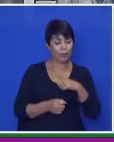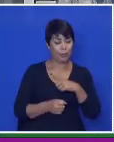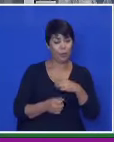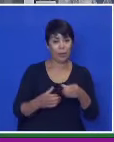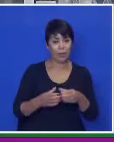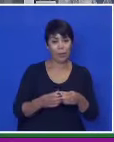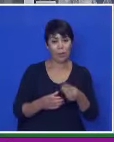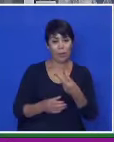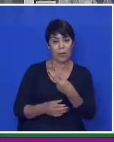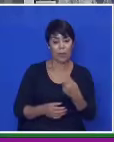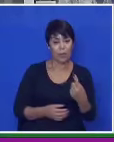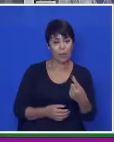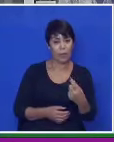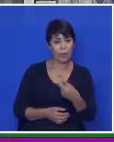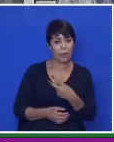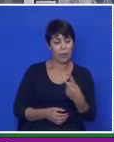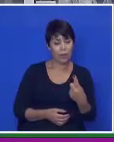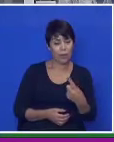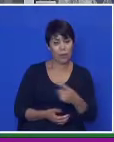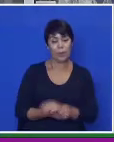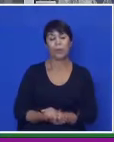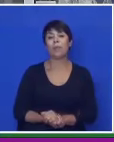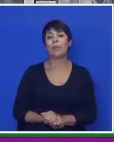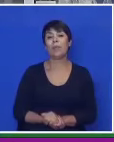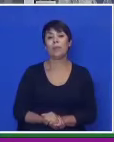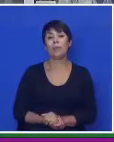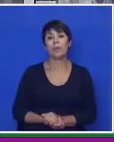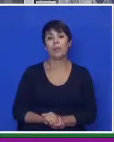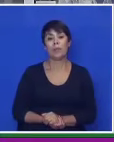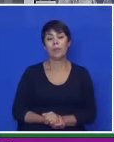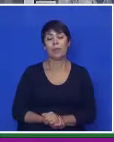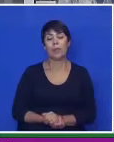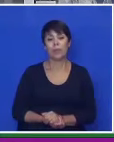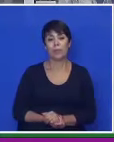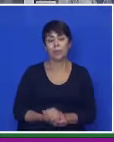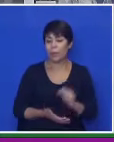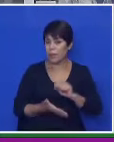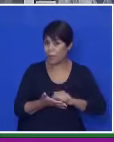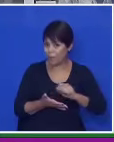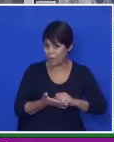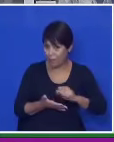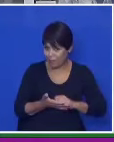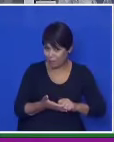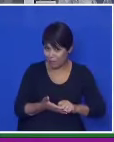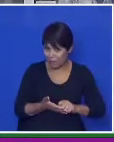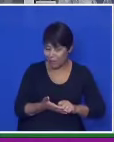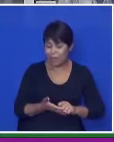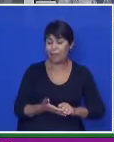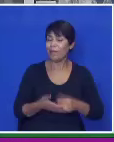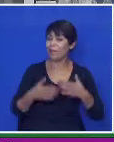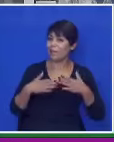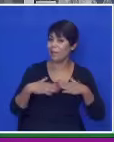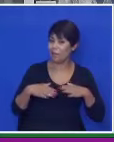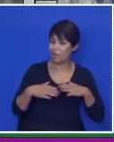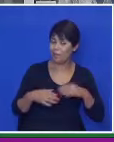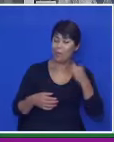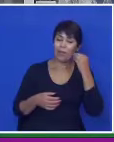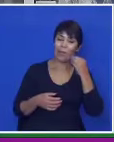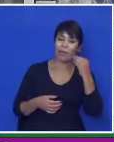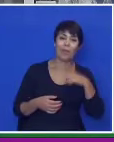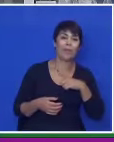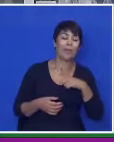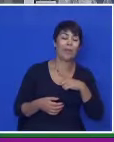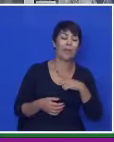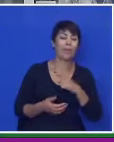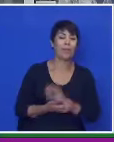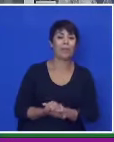vermelha, 21. Bola vermelha, número 21. Está anotando tudo. Calma, você ainda tem chances.